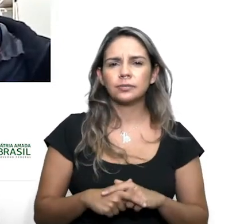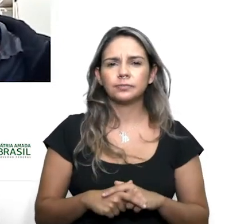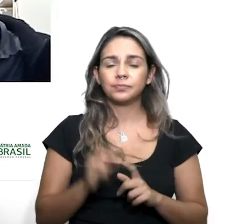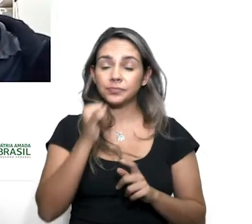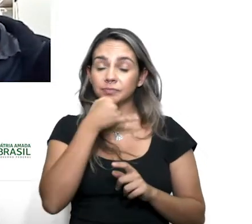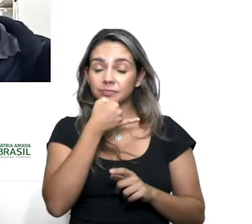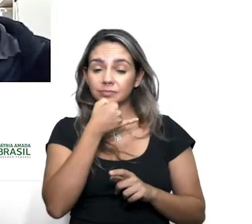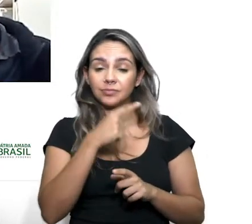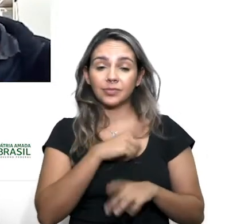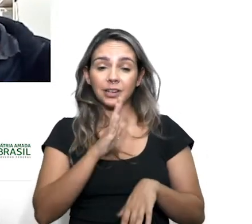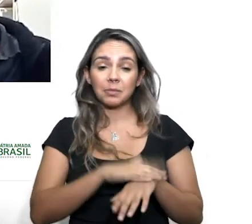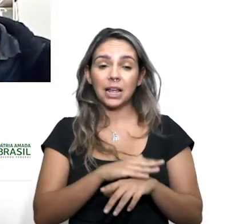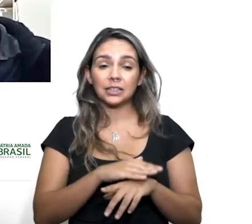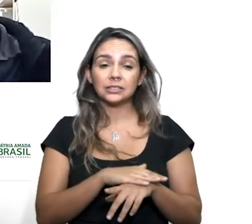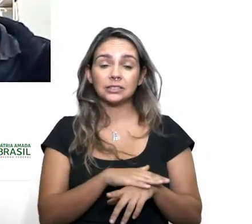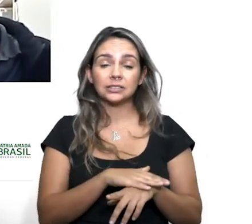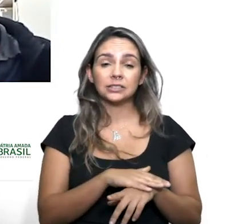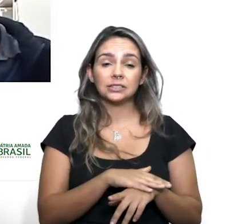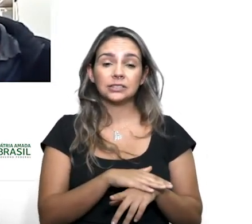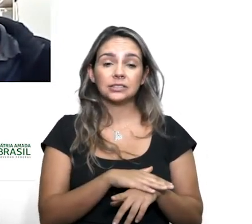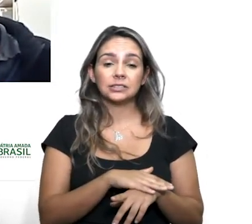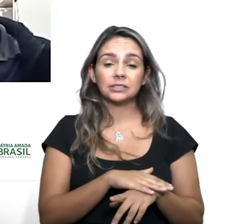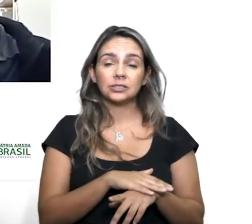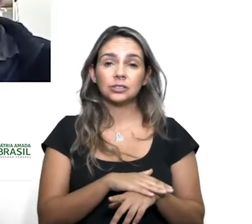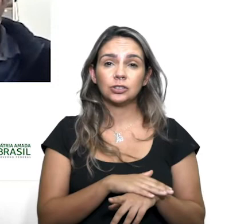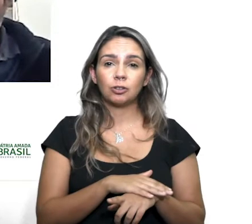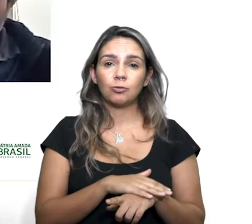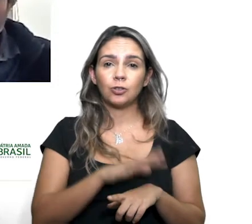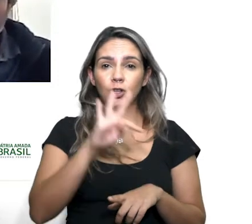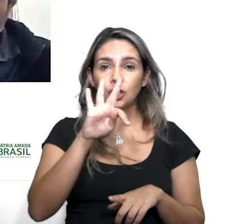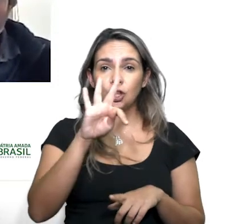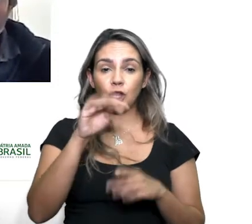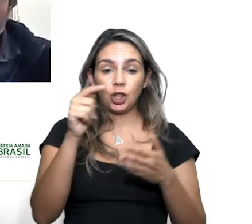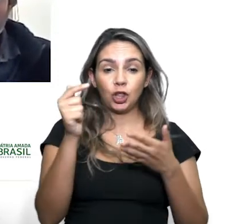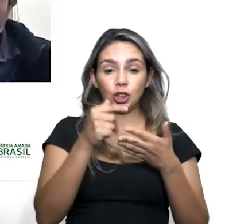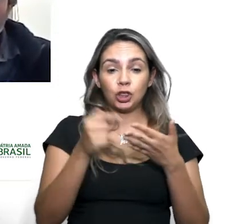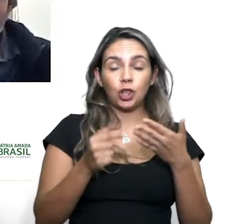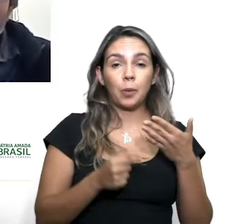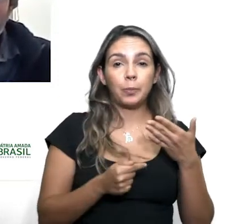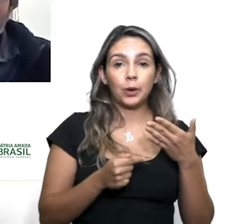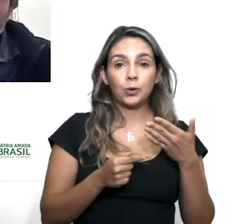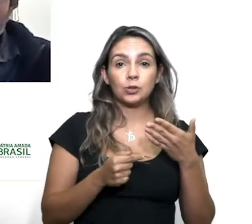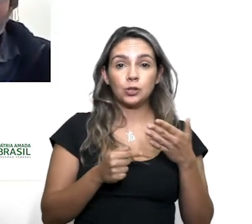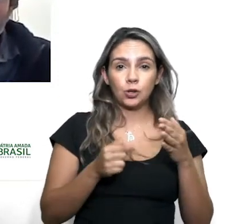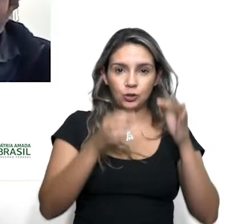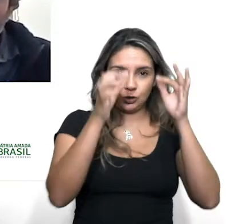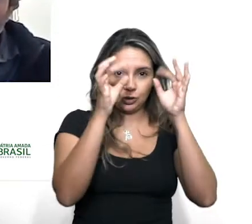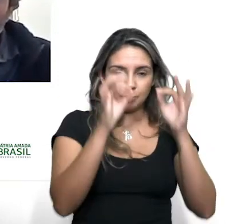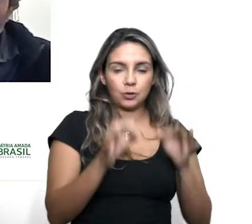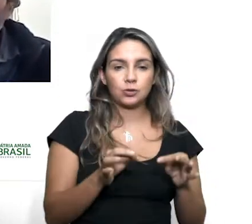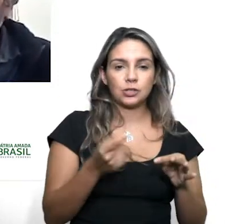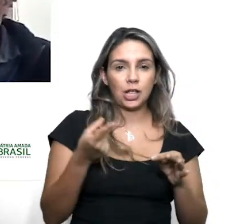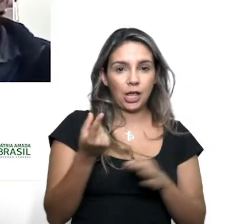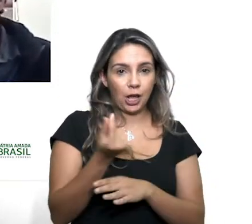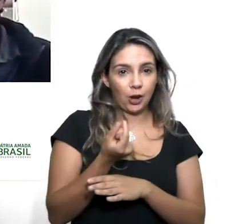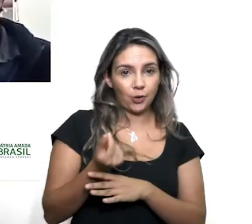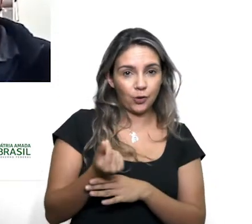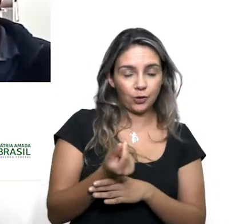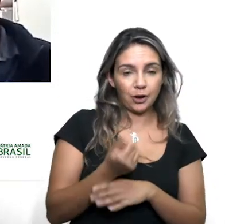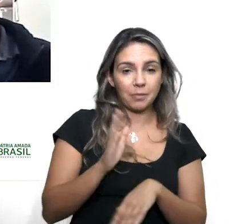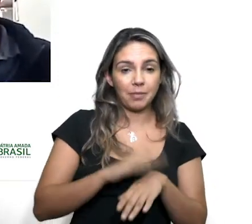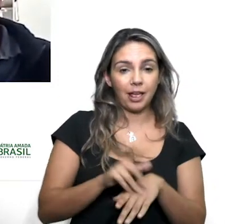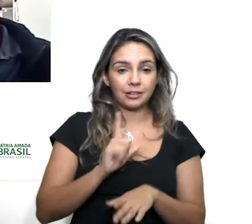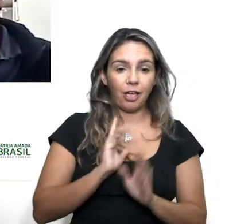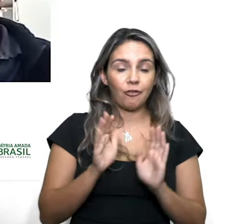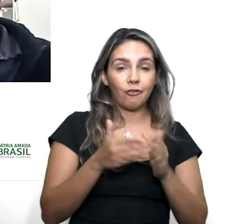Infelizmente isso tem a ver mais com tópicos económicos do que com tópicos criativos,